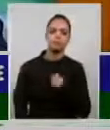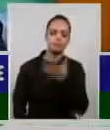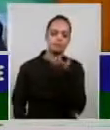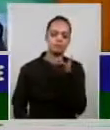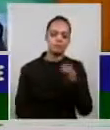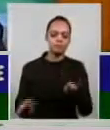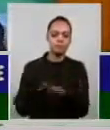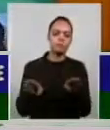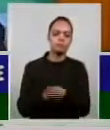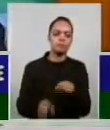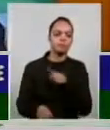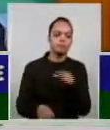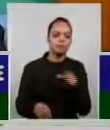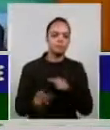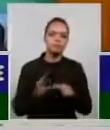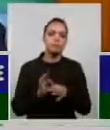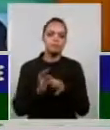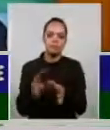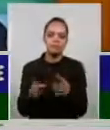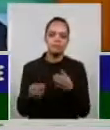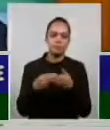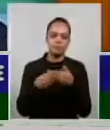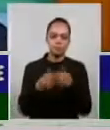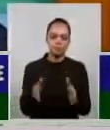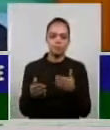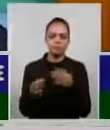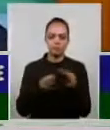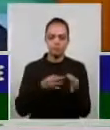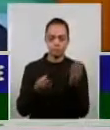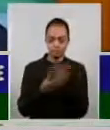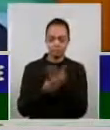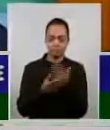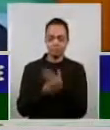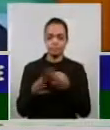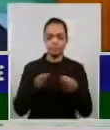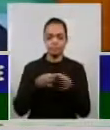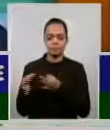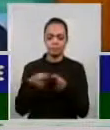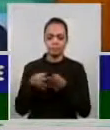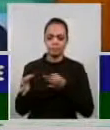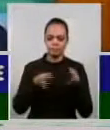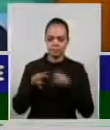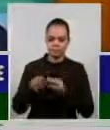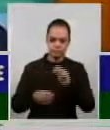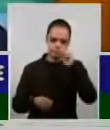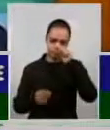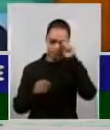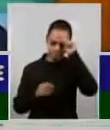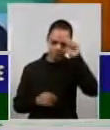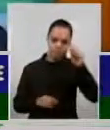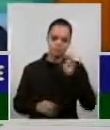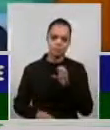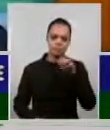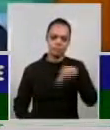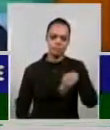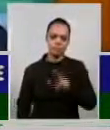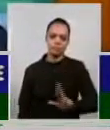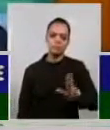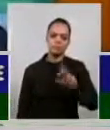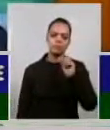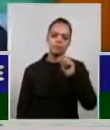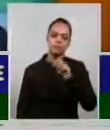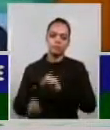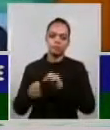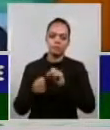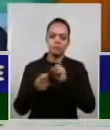Gostaria de considerar objeto de deliberação e abertura de processo ao projeto que autoriza a Câmara Municipal a